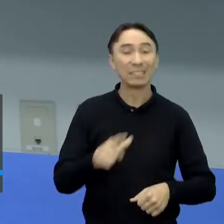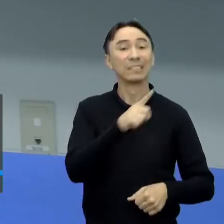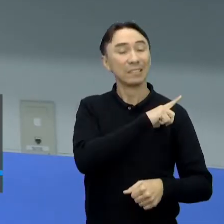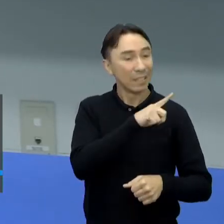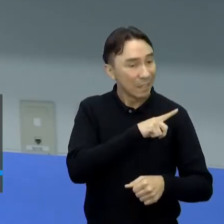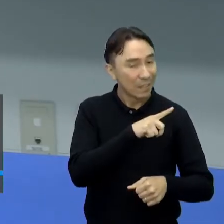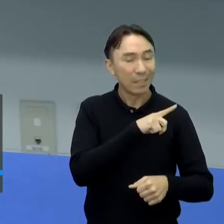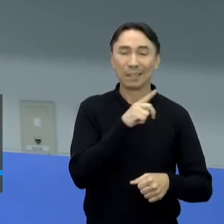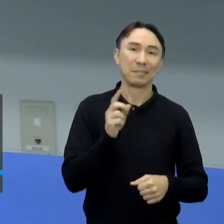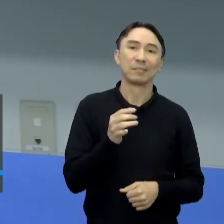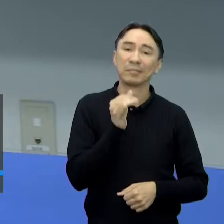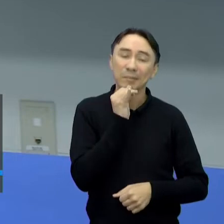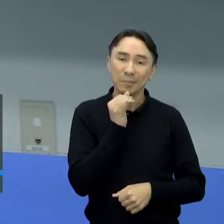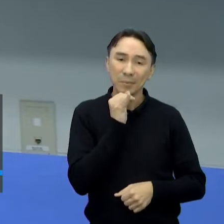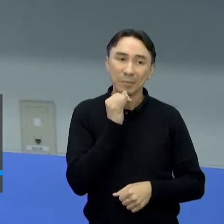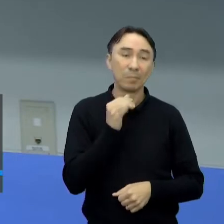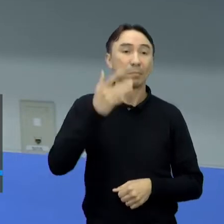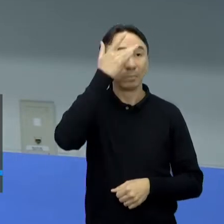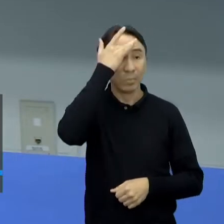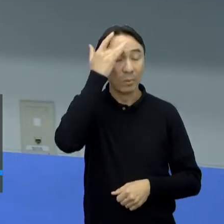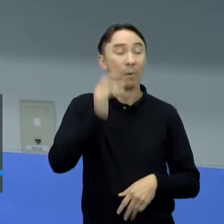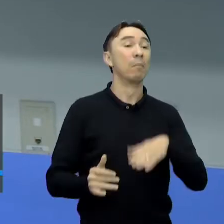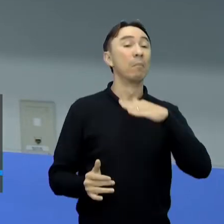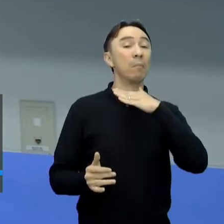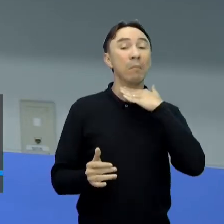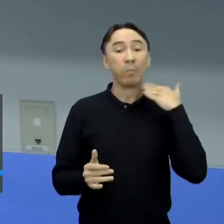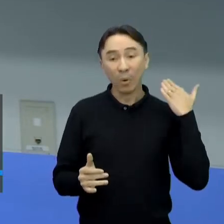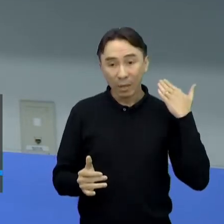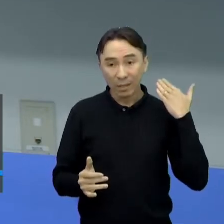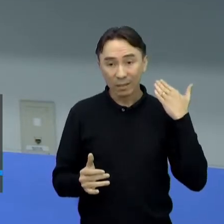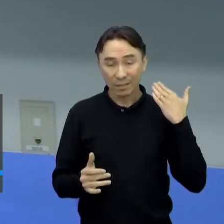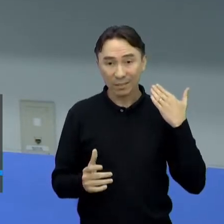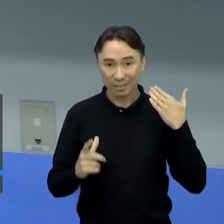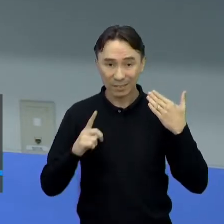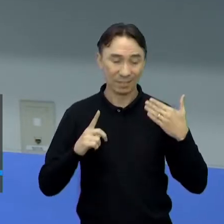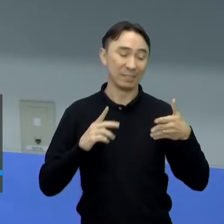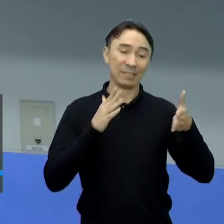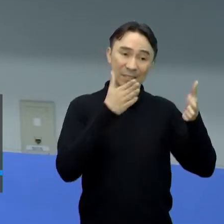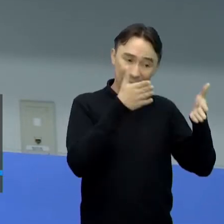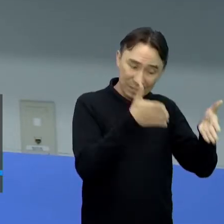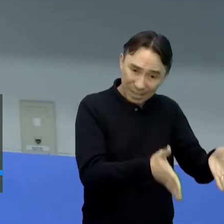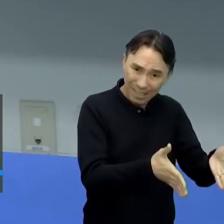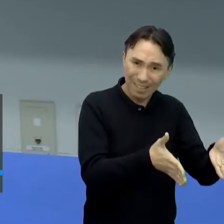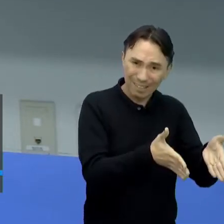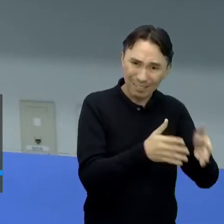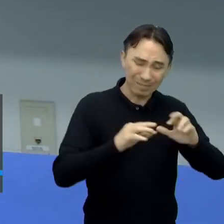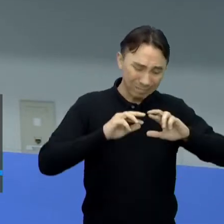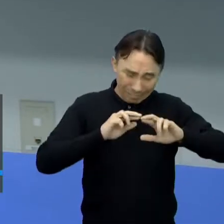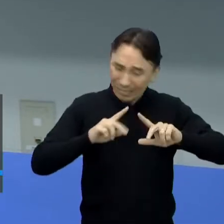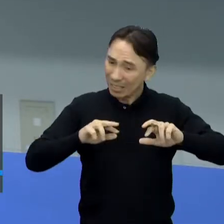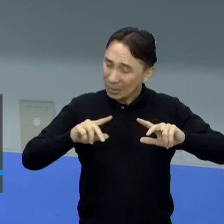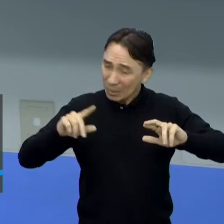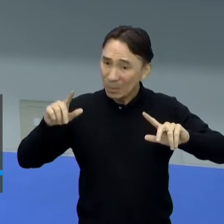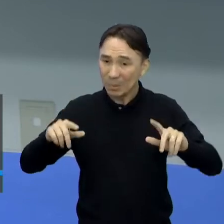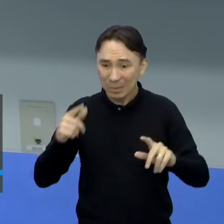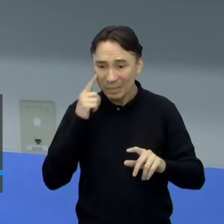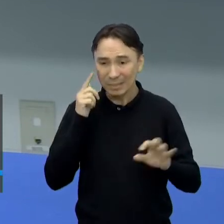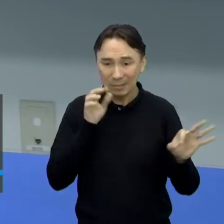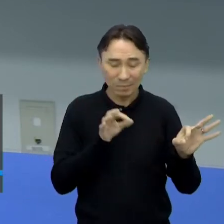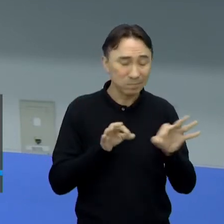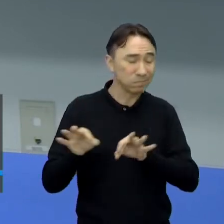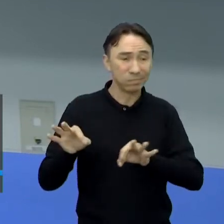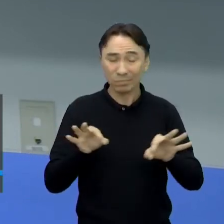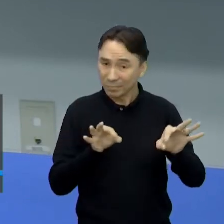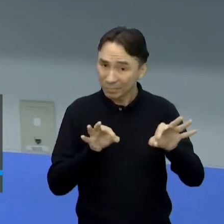óbito, você tem aí relações simbólicas que